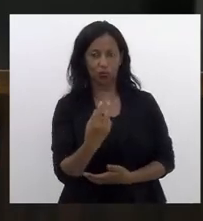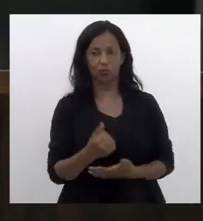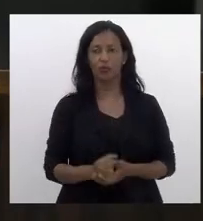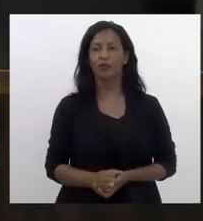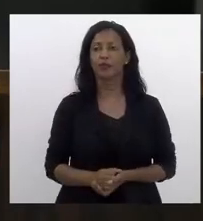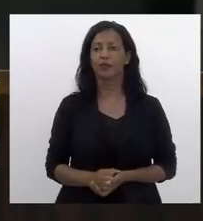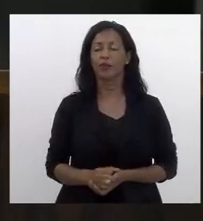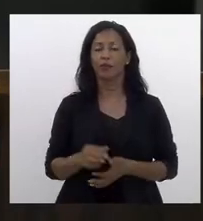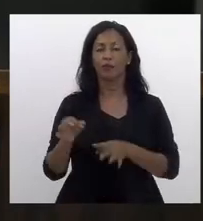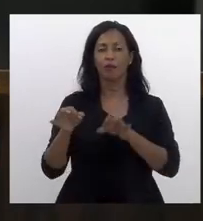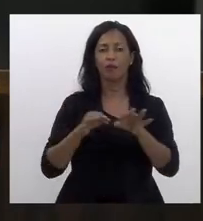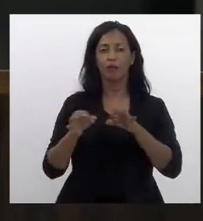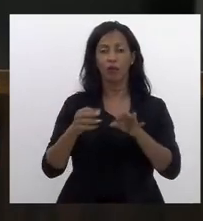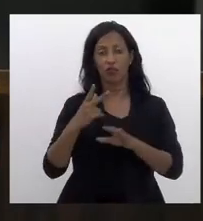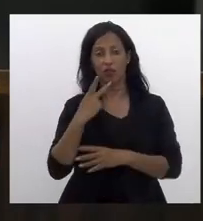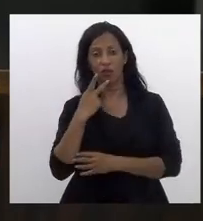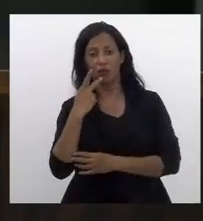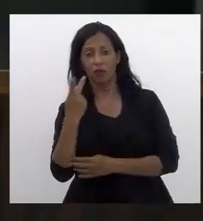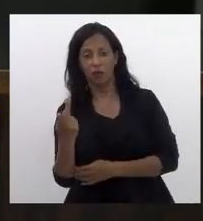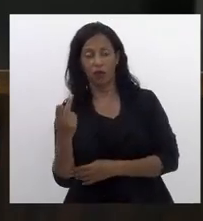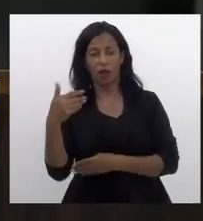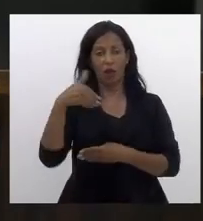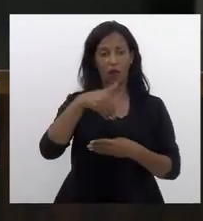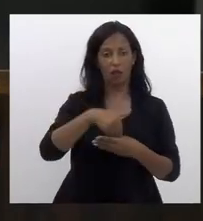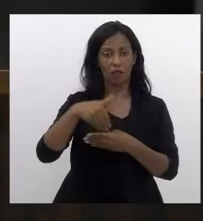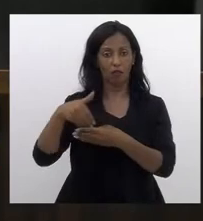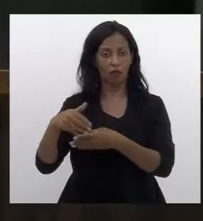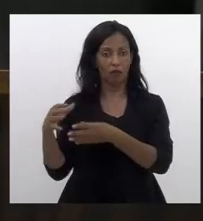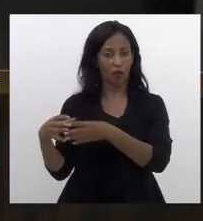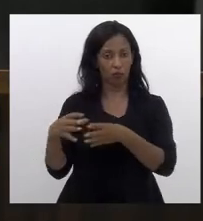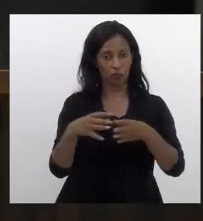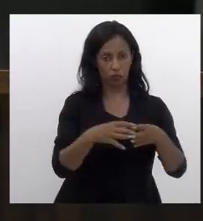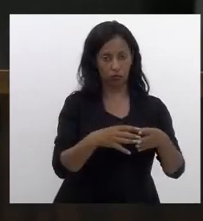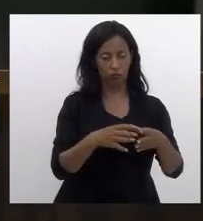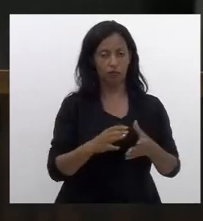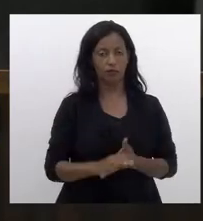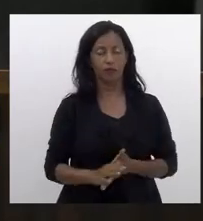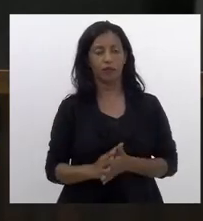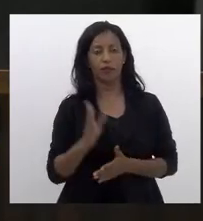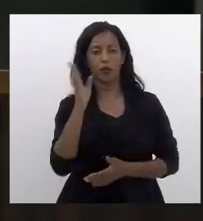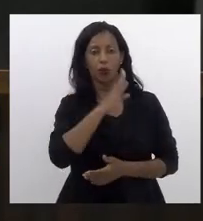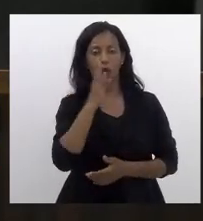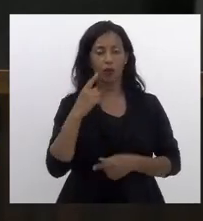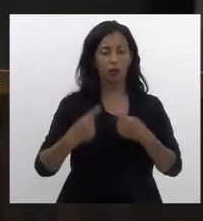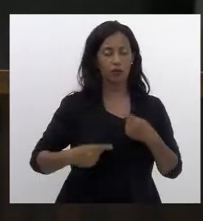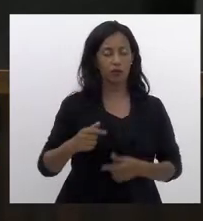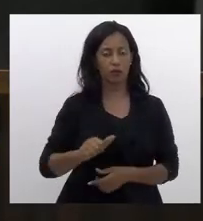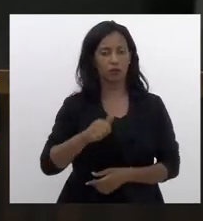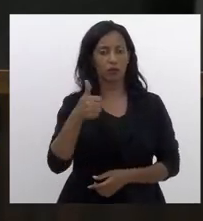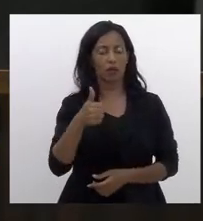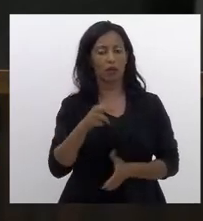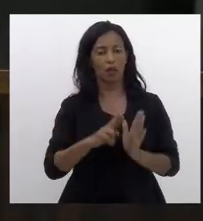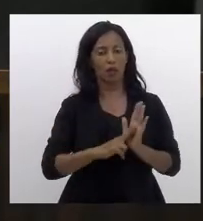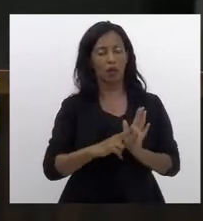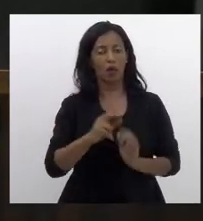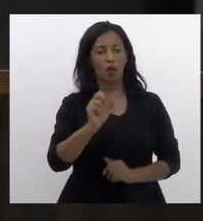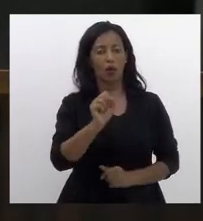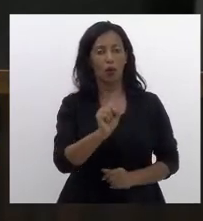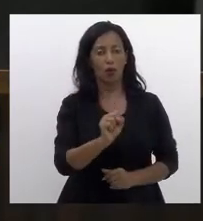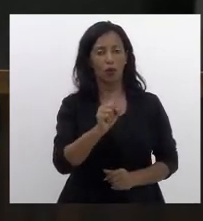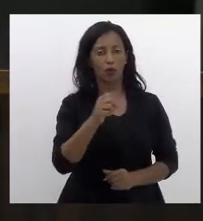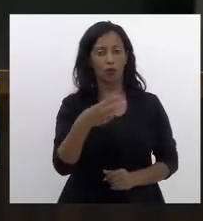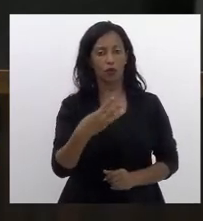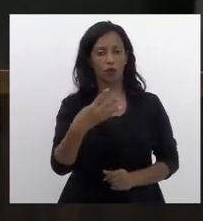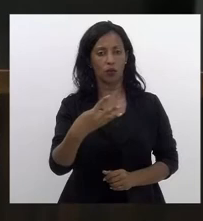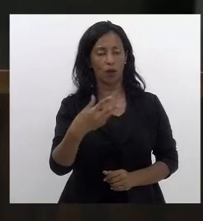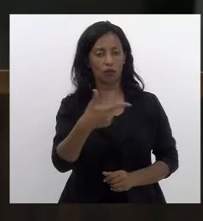resolução, eu vou cantar e vou votar os dois conjuntamente. Em regime de urgência, discussão única, projeto de resolução